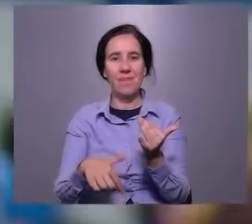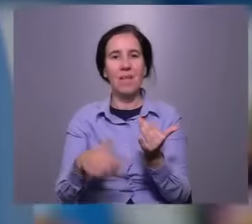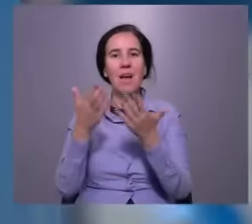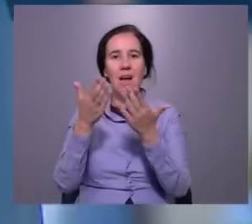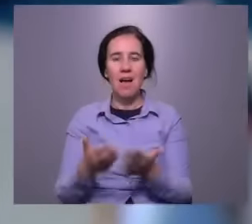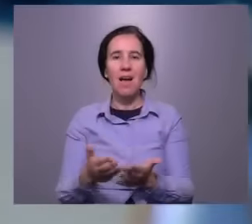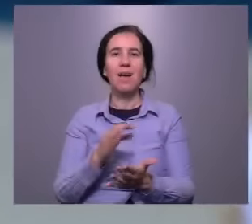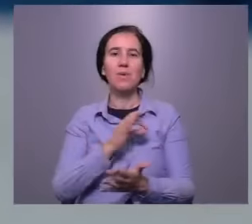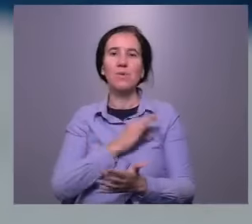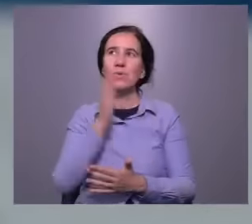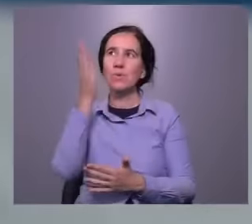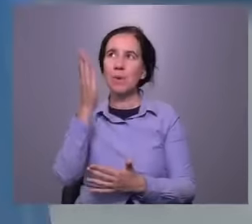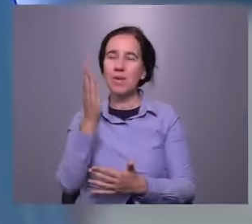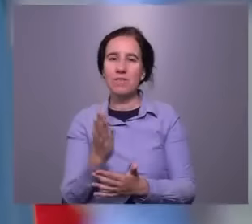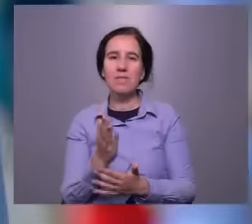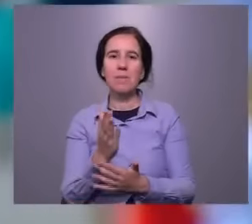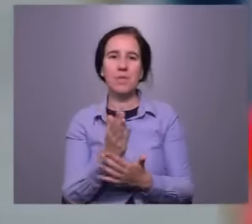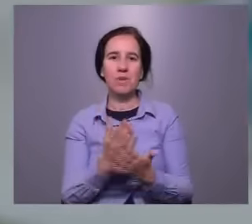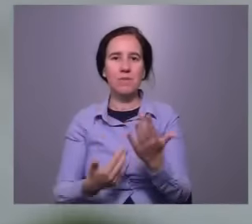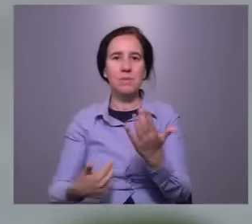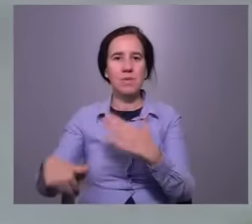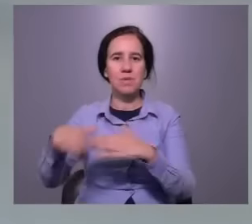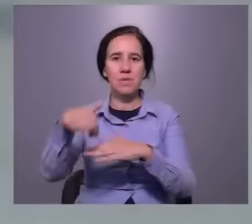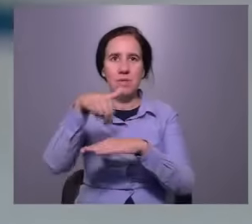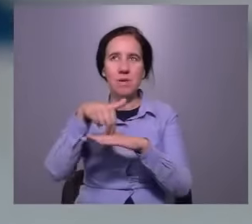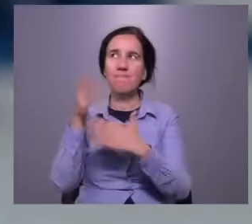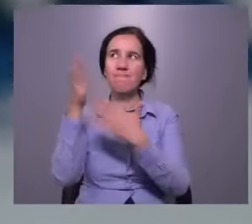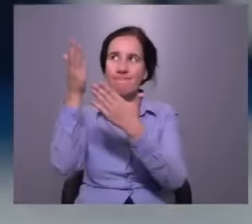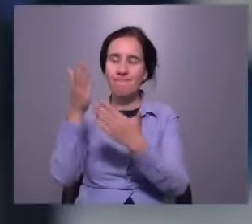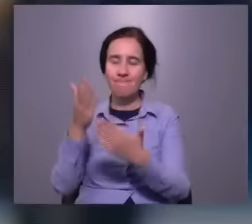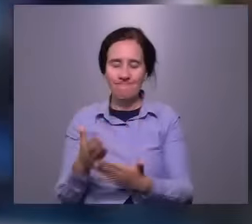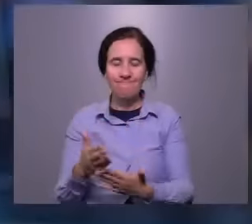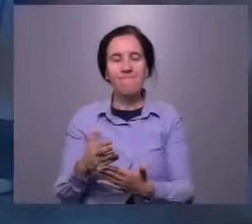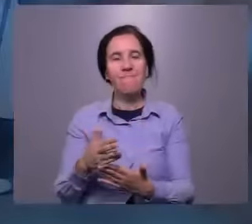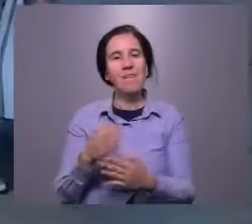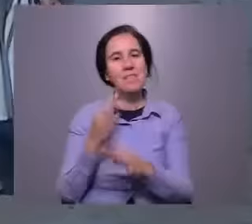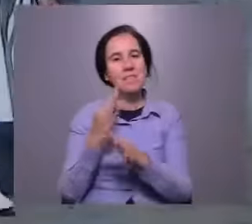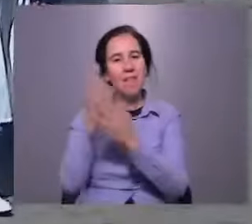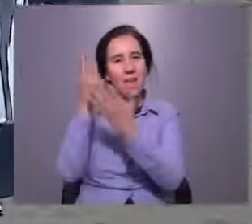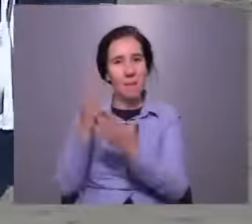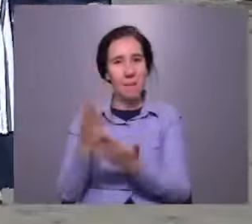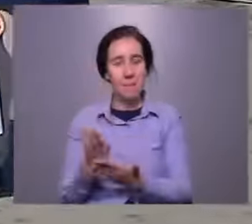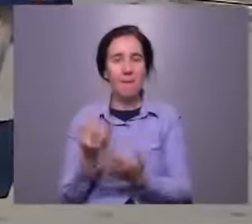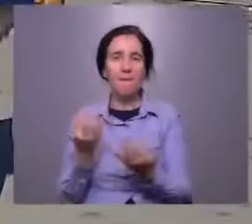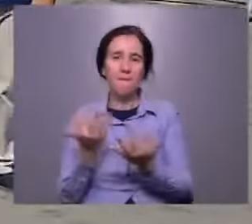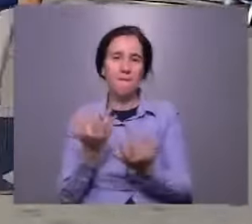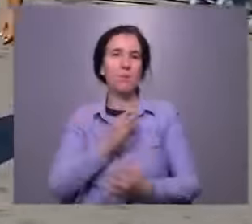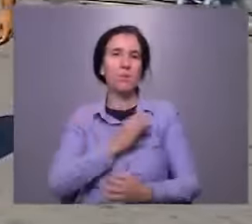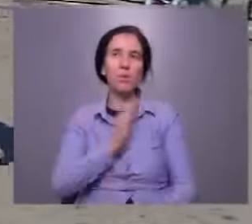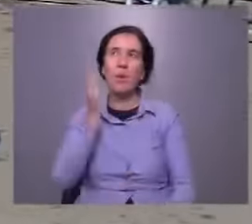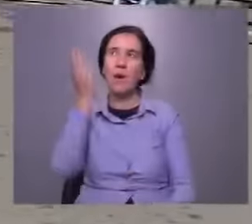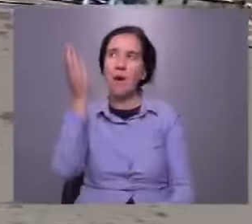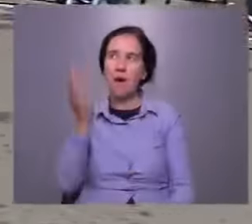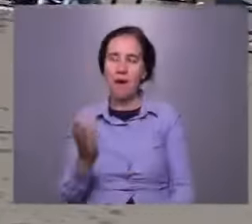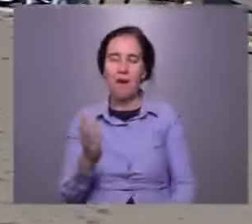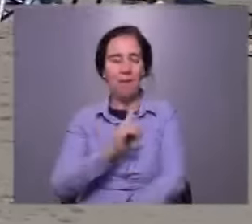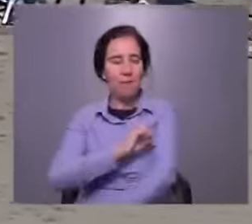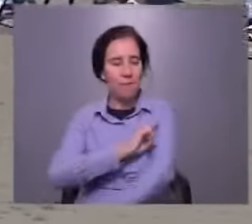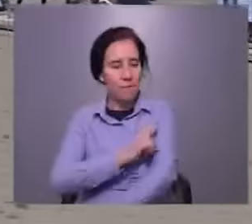todas as nossas fomes. É como corpo de Deus aqui reunido que celebramos